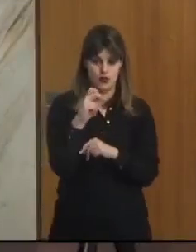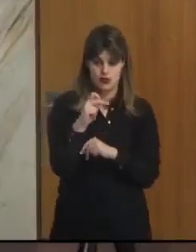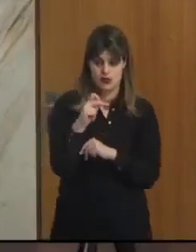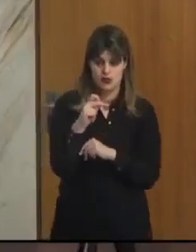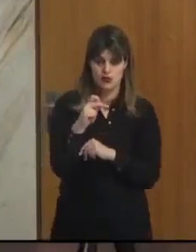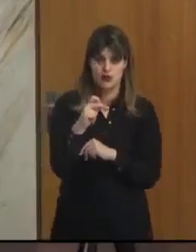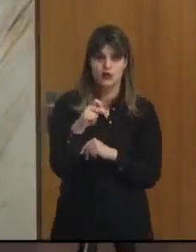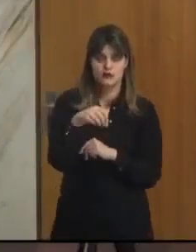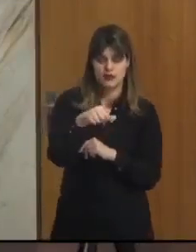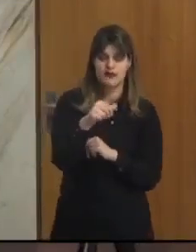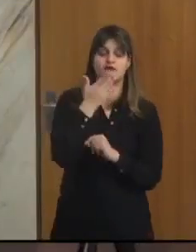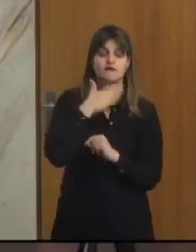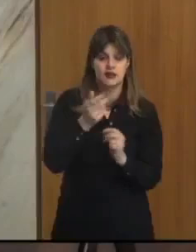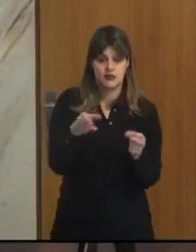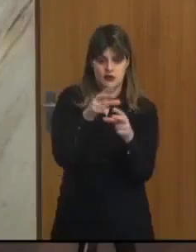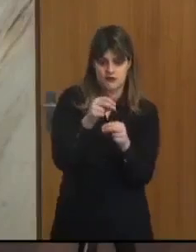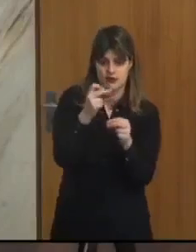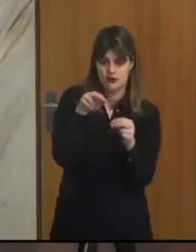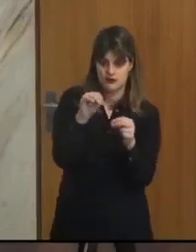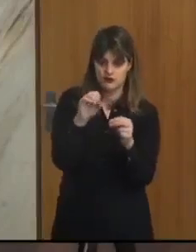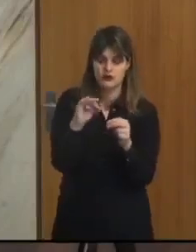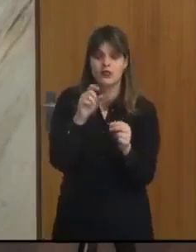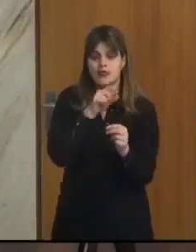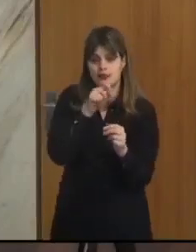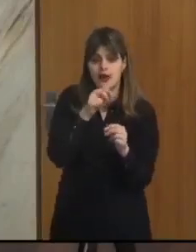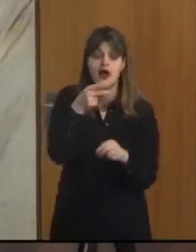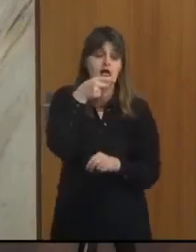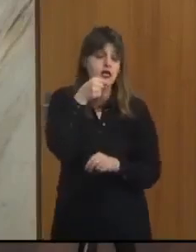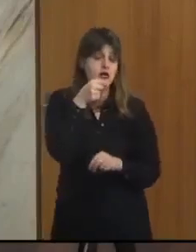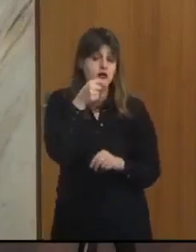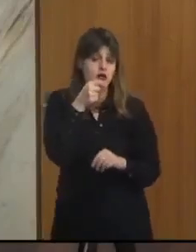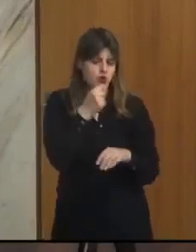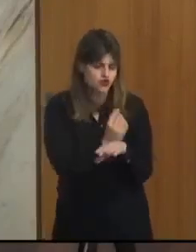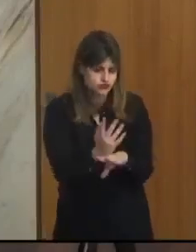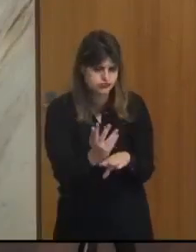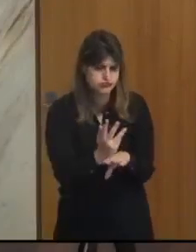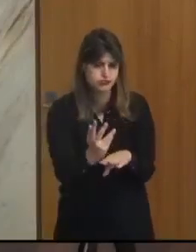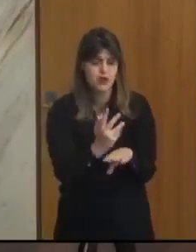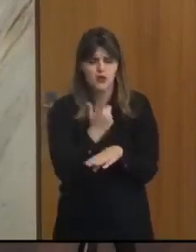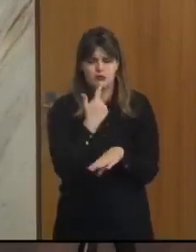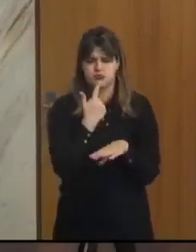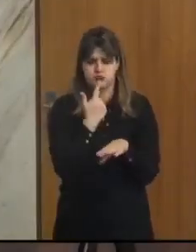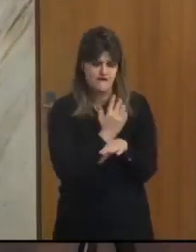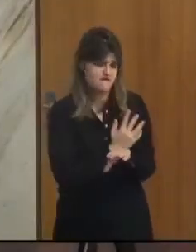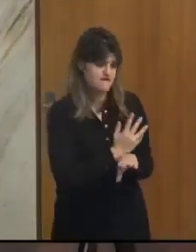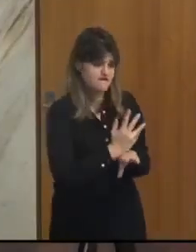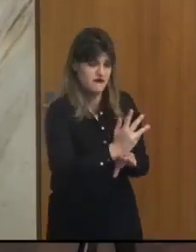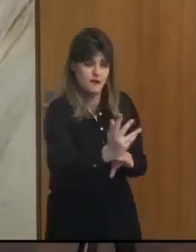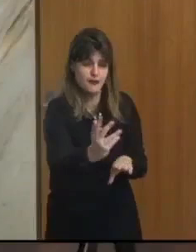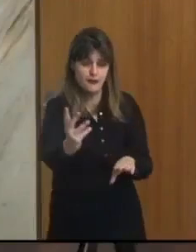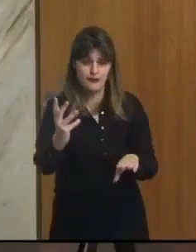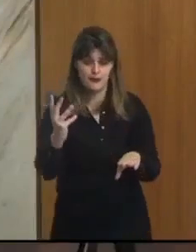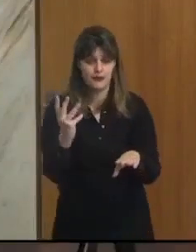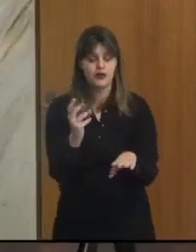Vila Nova de Anços, permite, por isso, a cultura do arroz hoje em grande escala e já dada toda